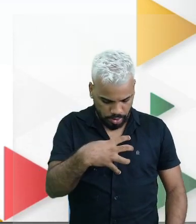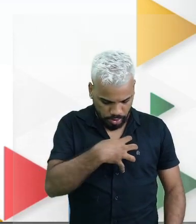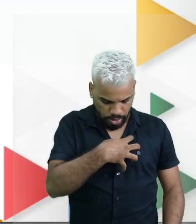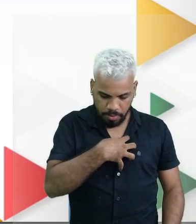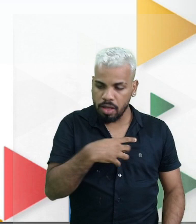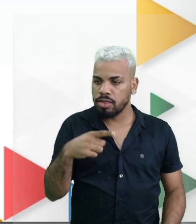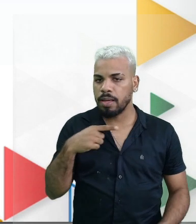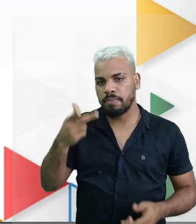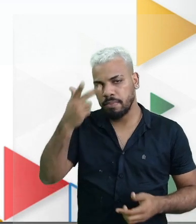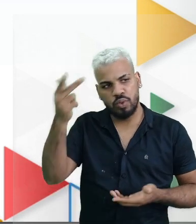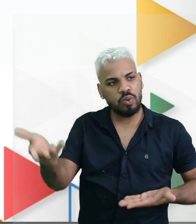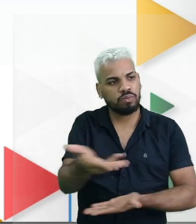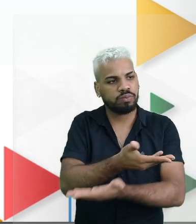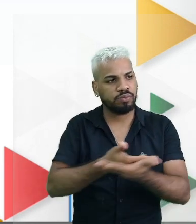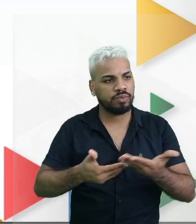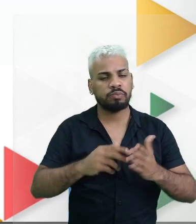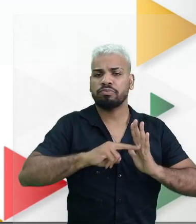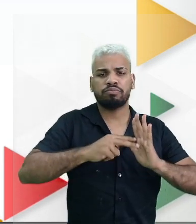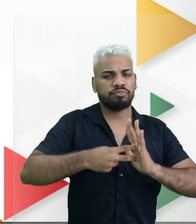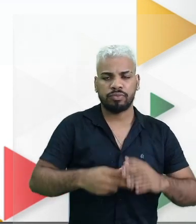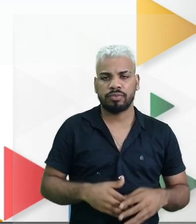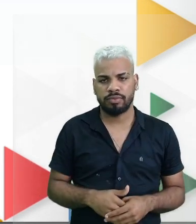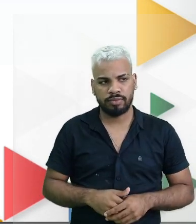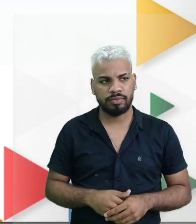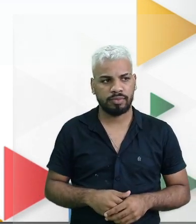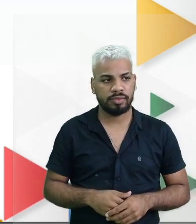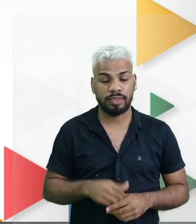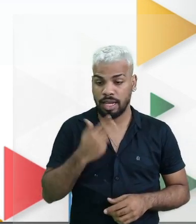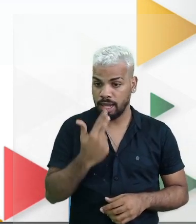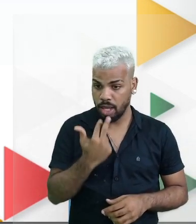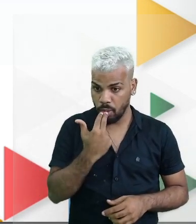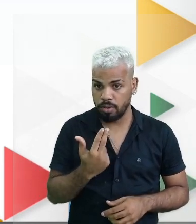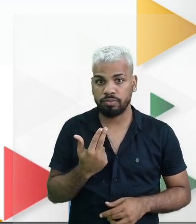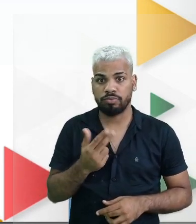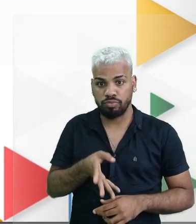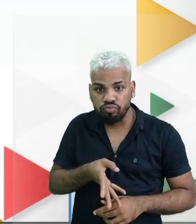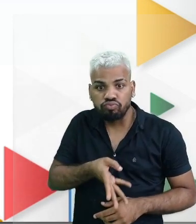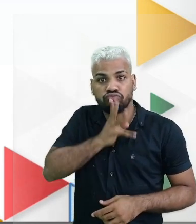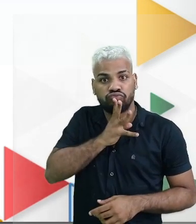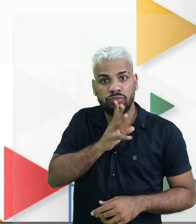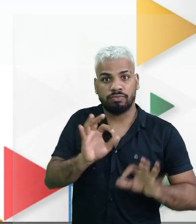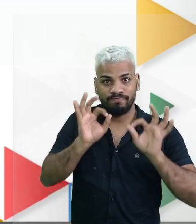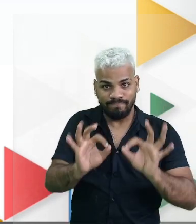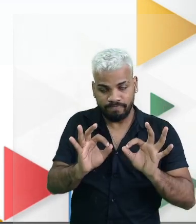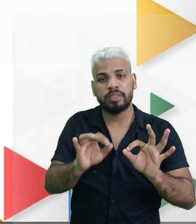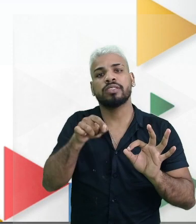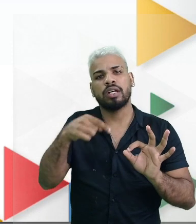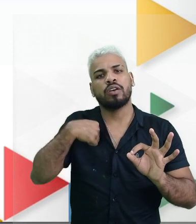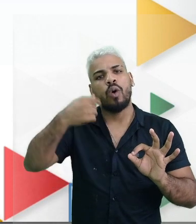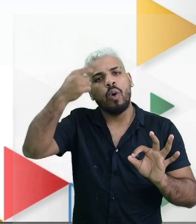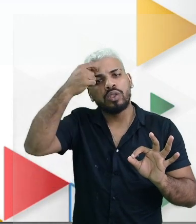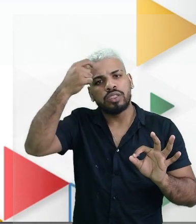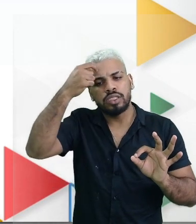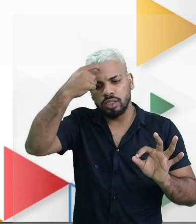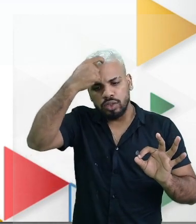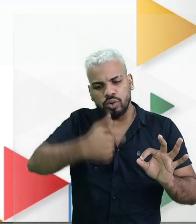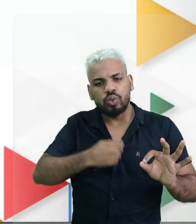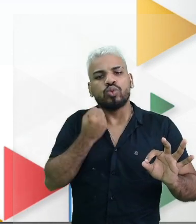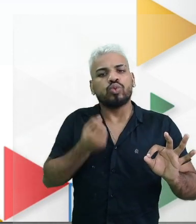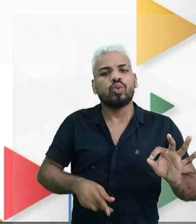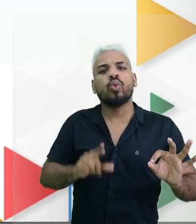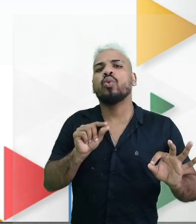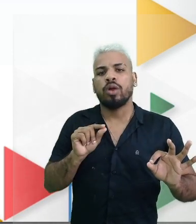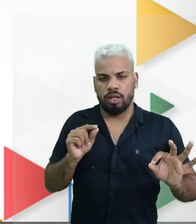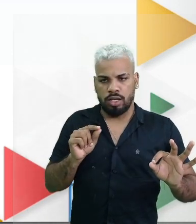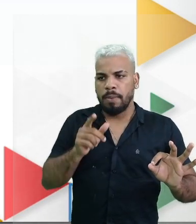estão à nossa volta. Quer dizer, dominar a língua nos torna mais conscientes de quem somos e de